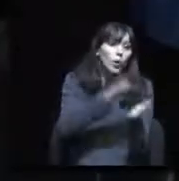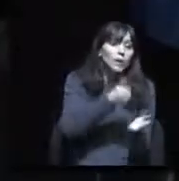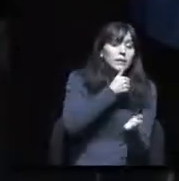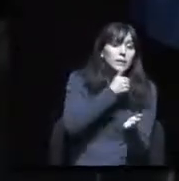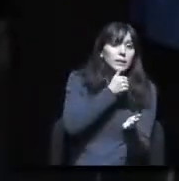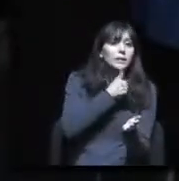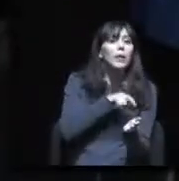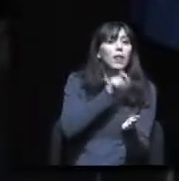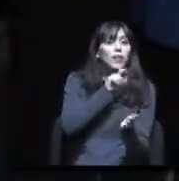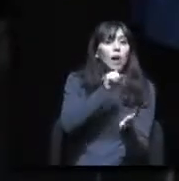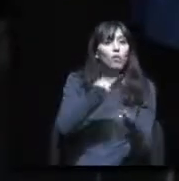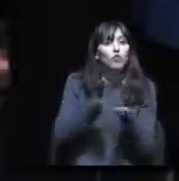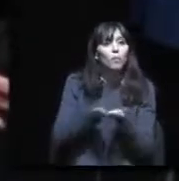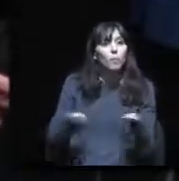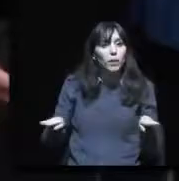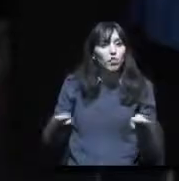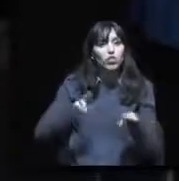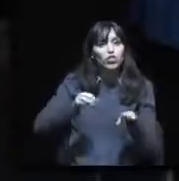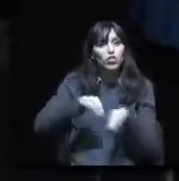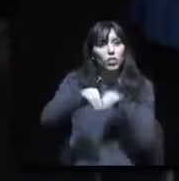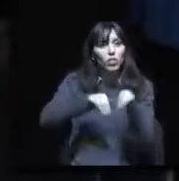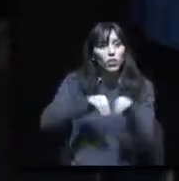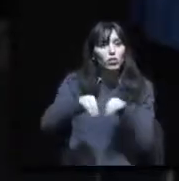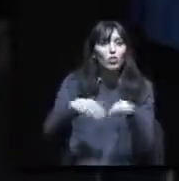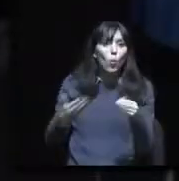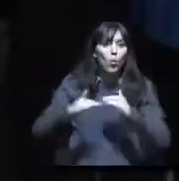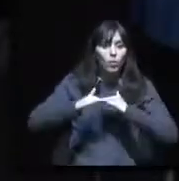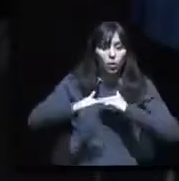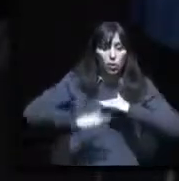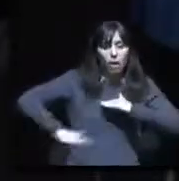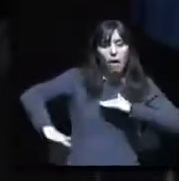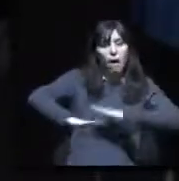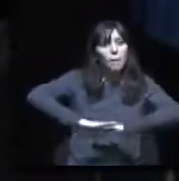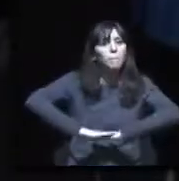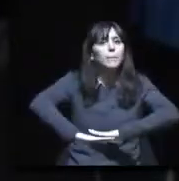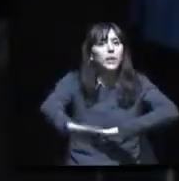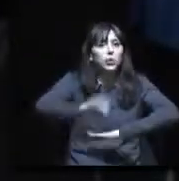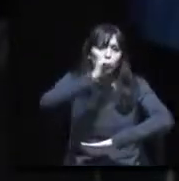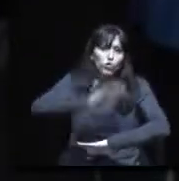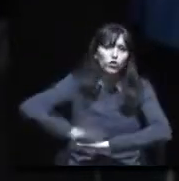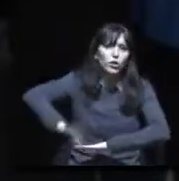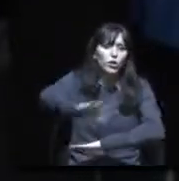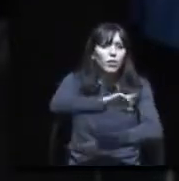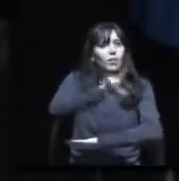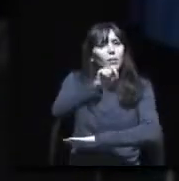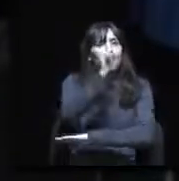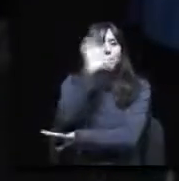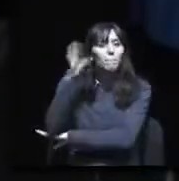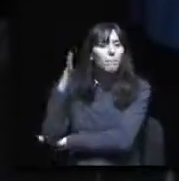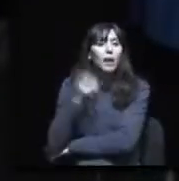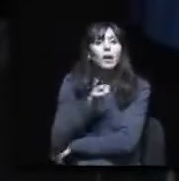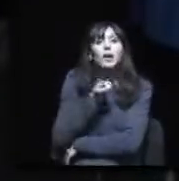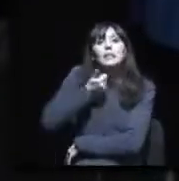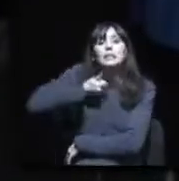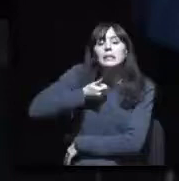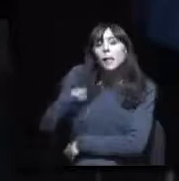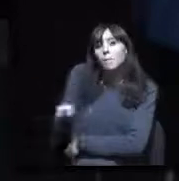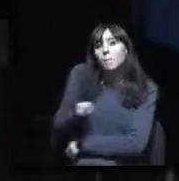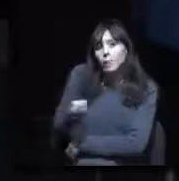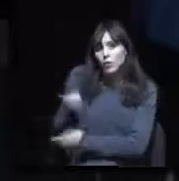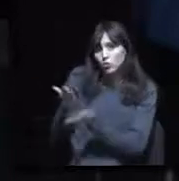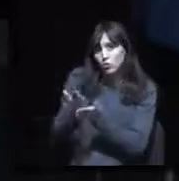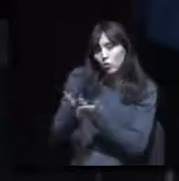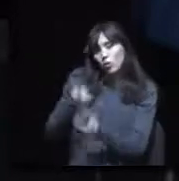a instalação de mesas de xadrez ou a demarcação de tabuleiros no piso em jardins e parques preferencialmente próximos de escolas,